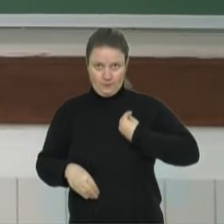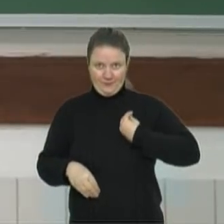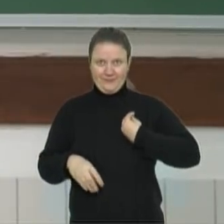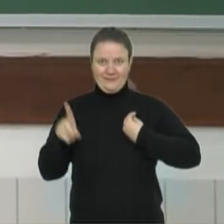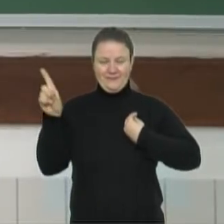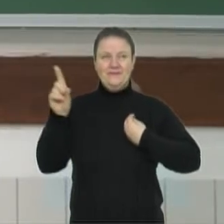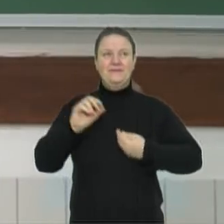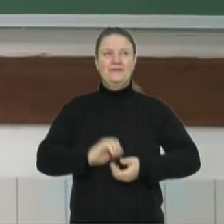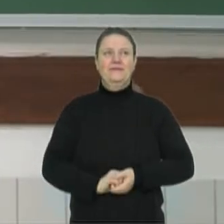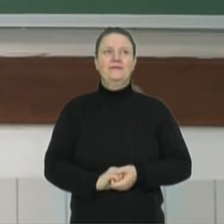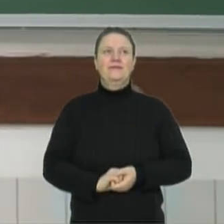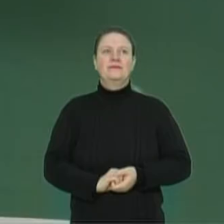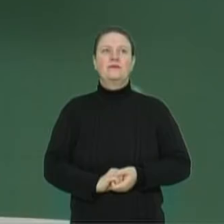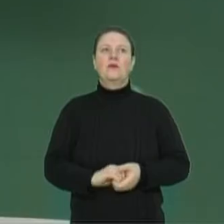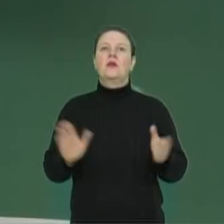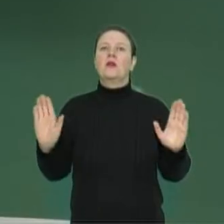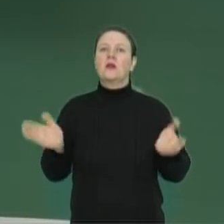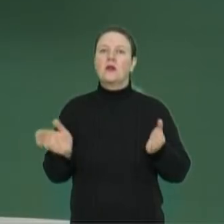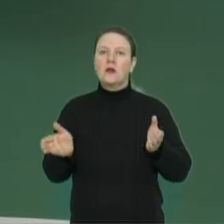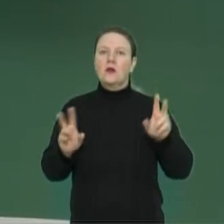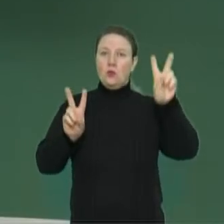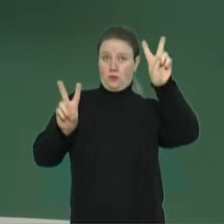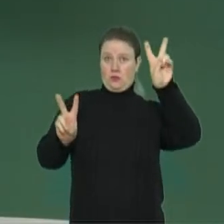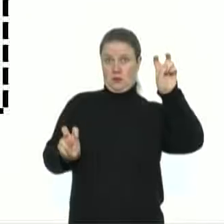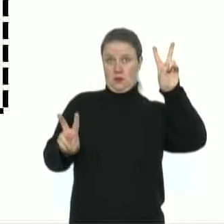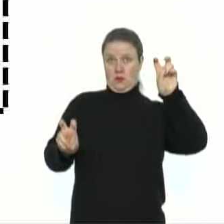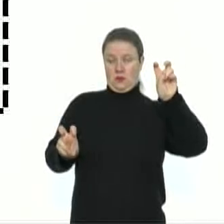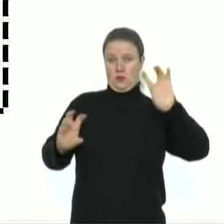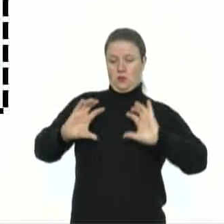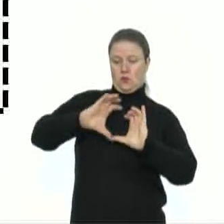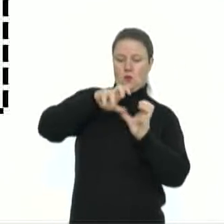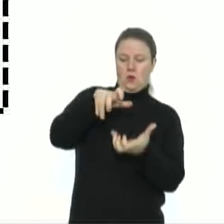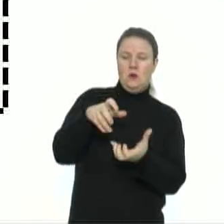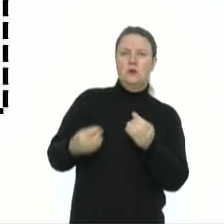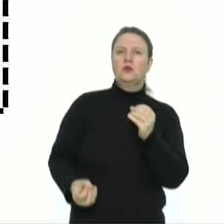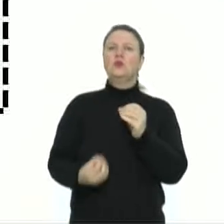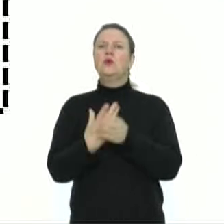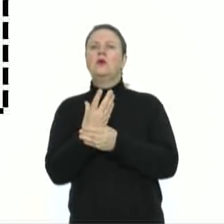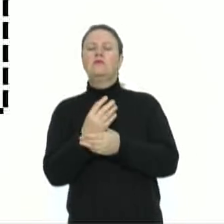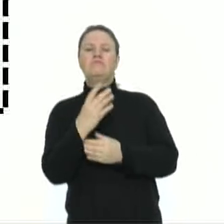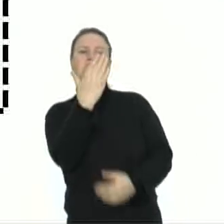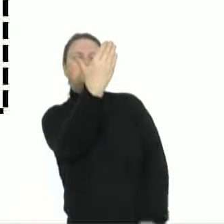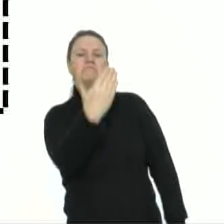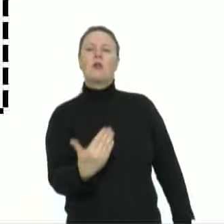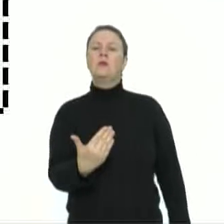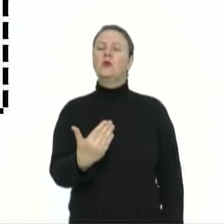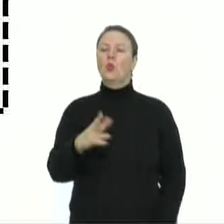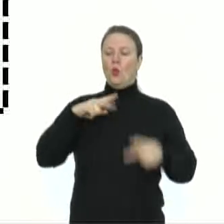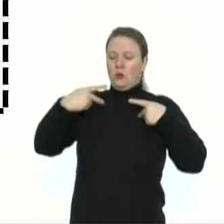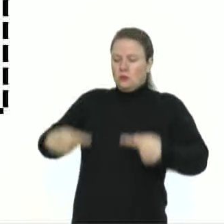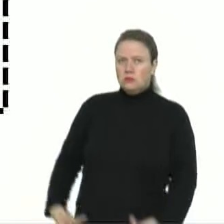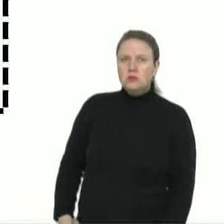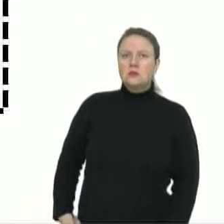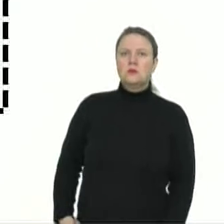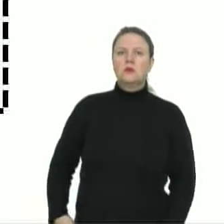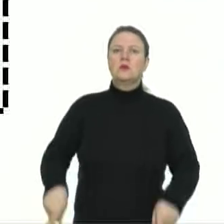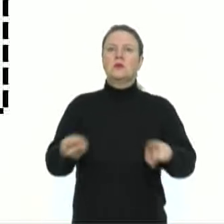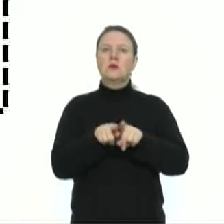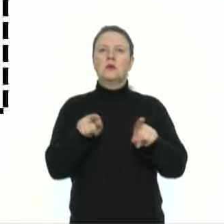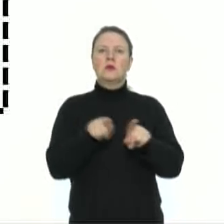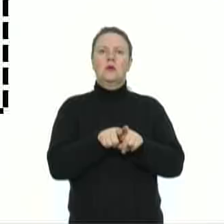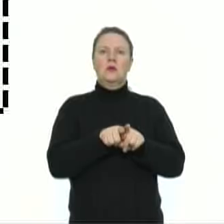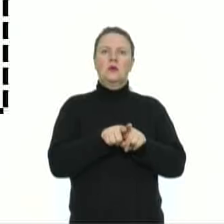tá? E partindo disso, temos uma citação aqui, ó. O mundo surge diante do ser humano, aniquilando todas as